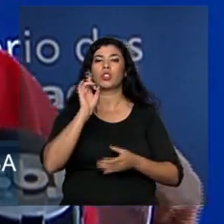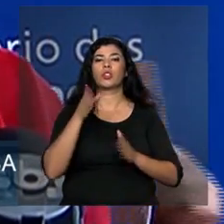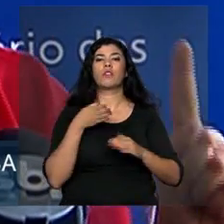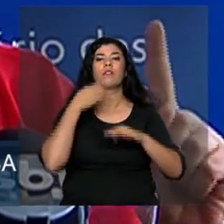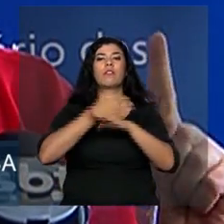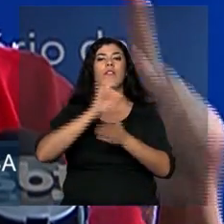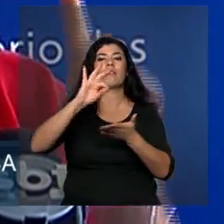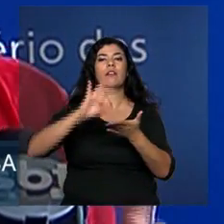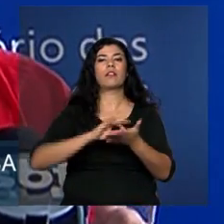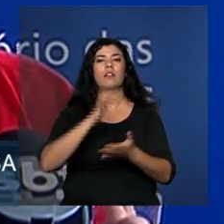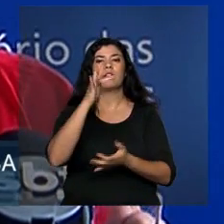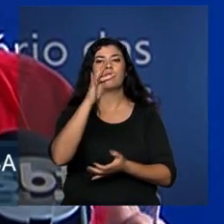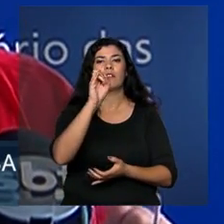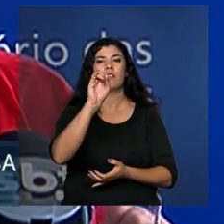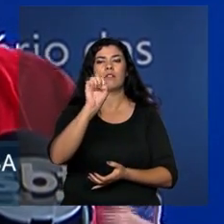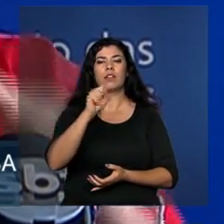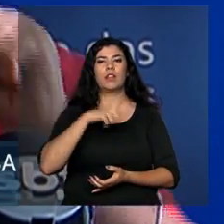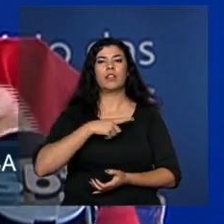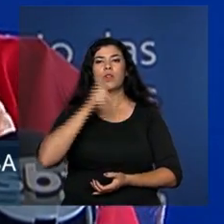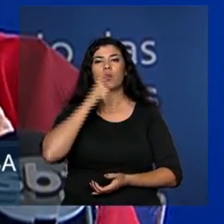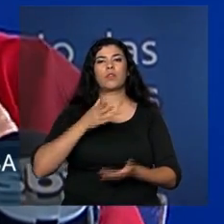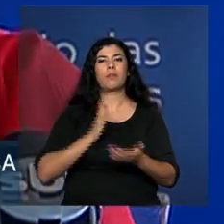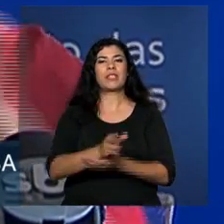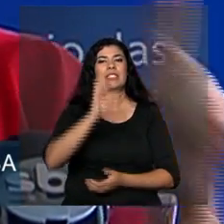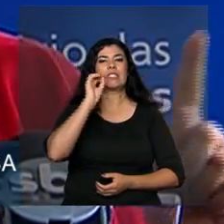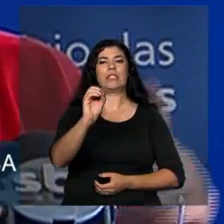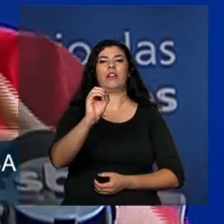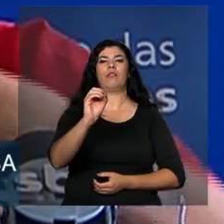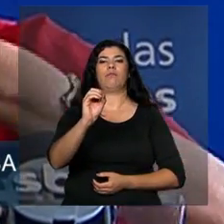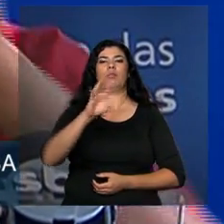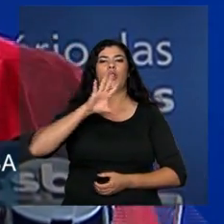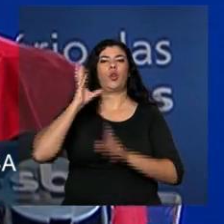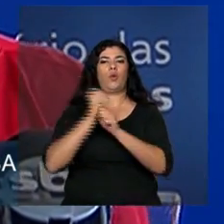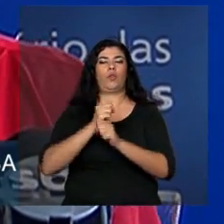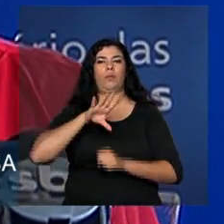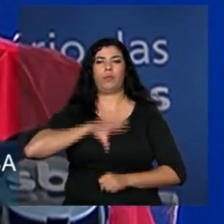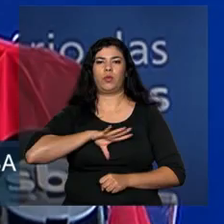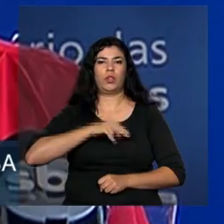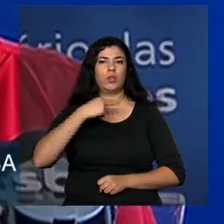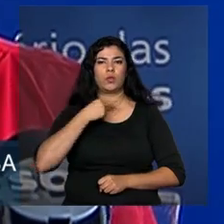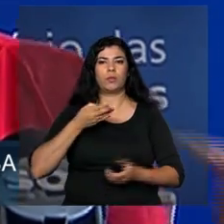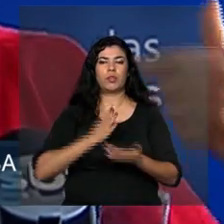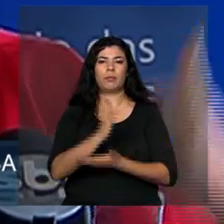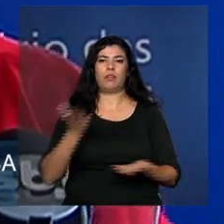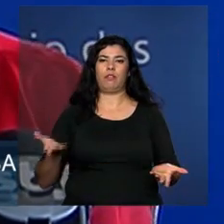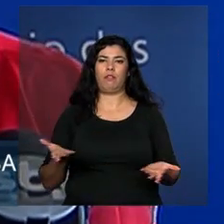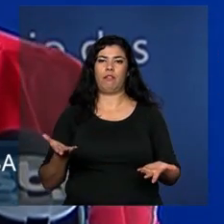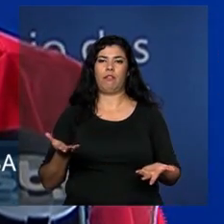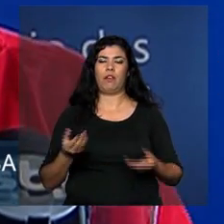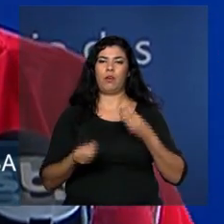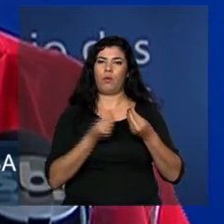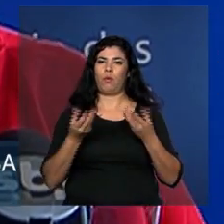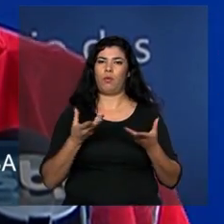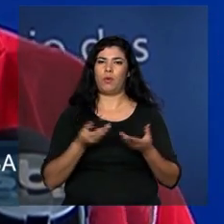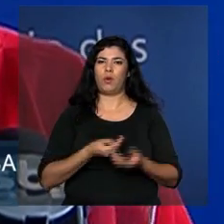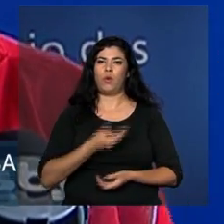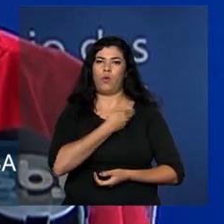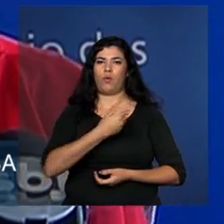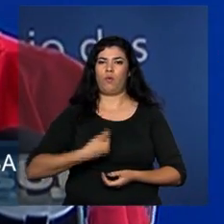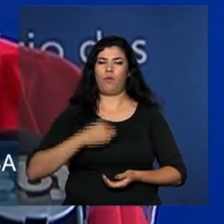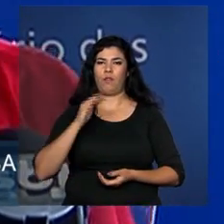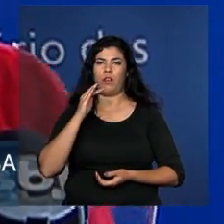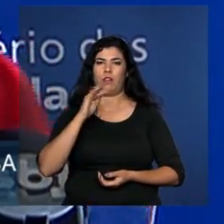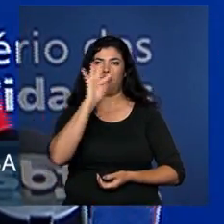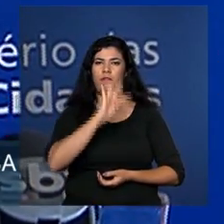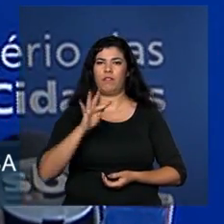no FIES quem não tiver zero em português. Quem tiver zero em português não pode entrar no FIES. O governo federal não pode tirar dinheiro